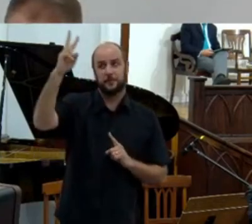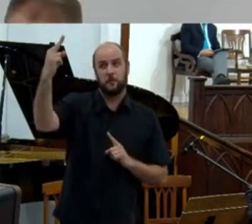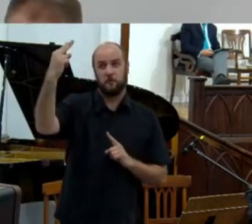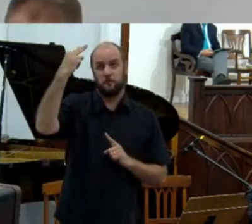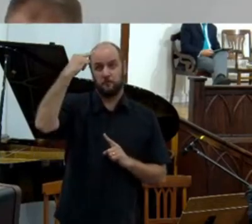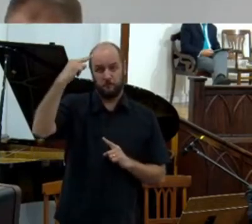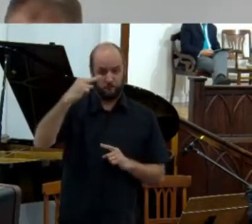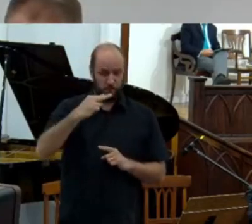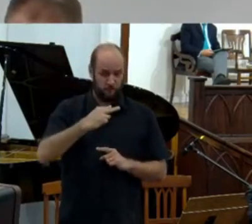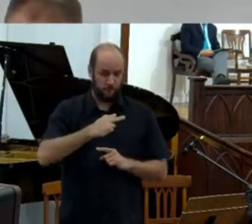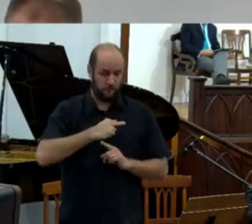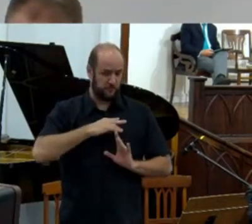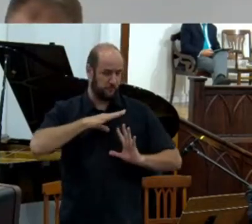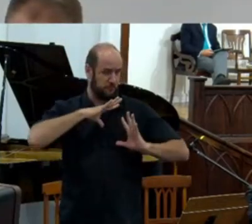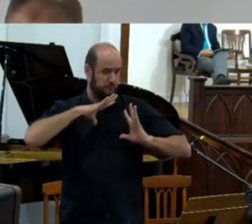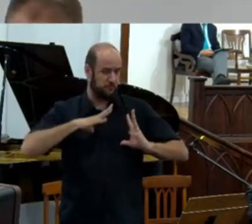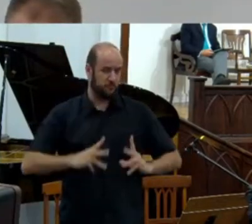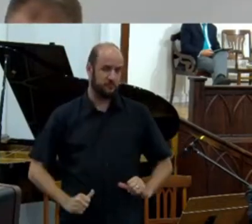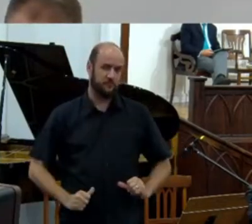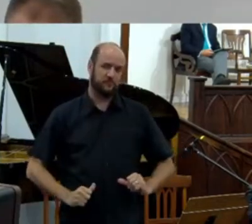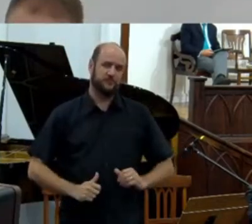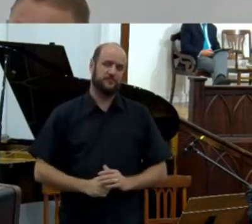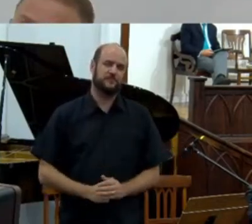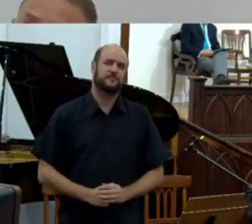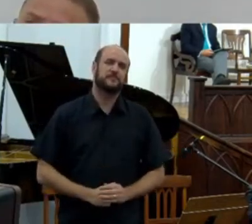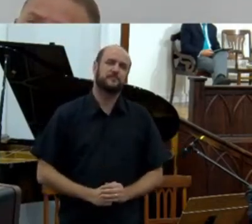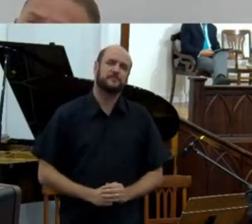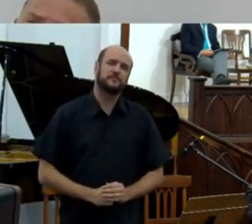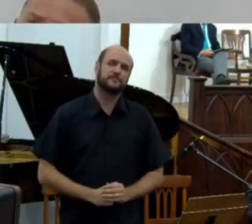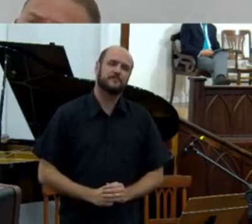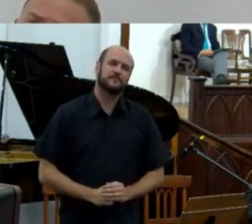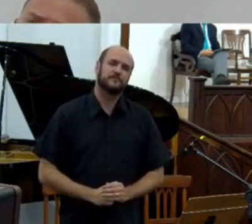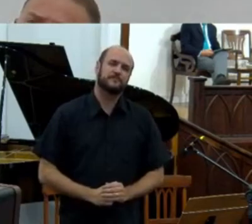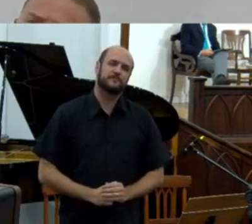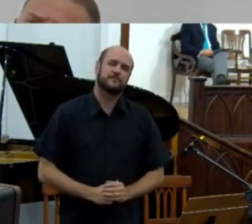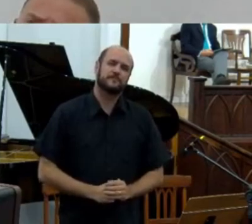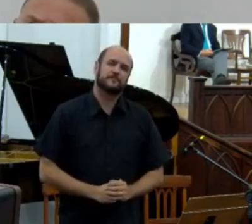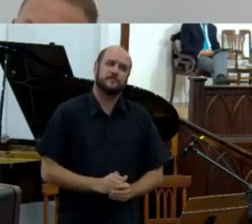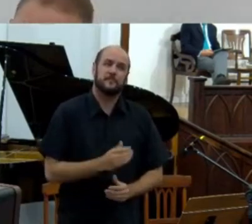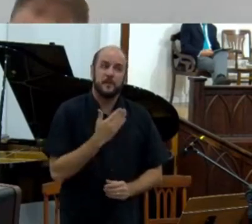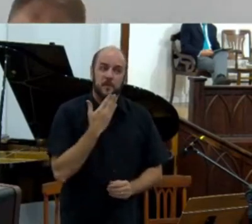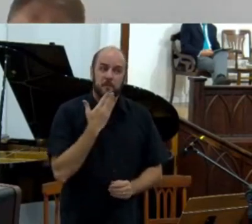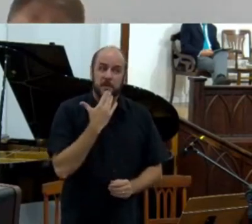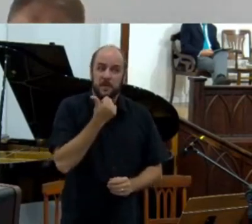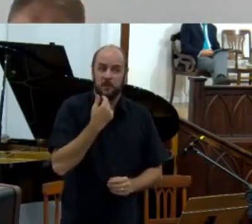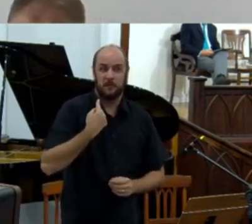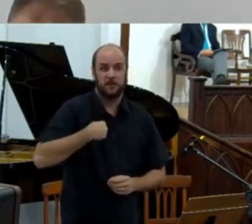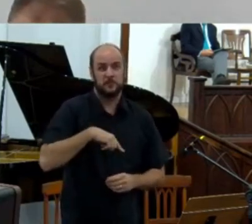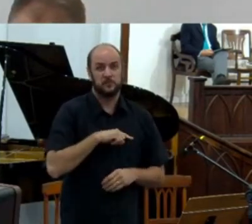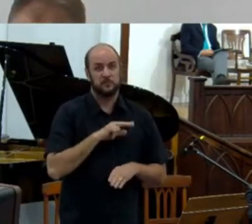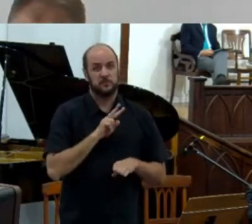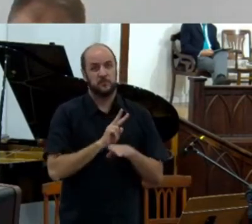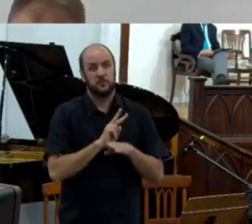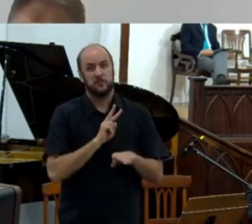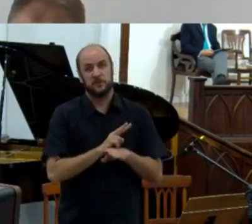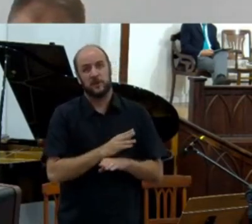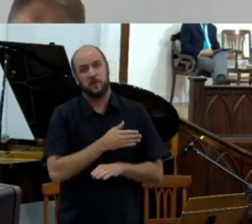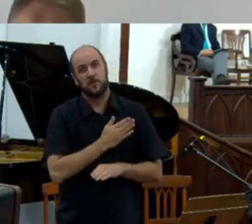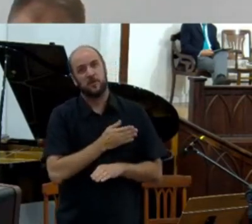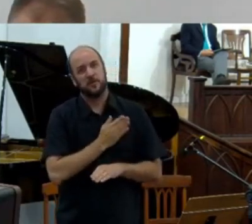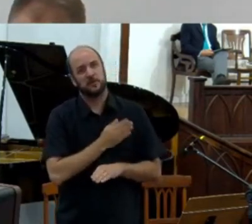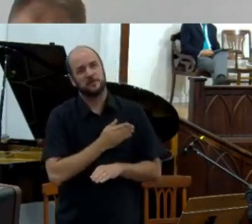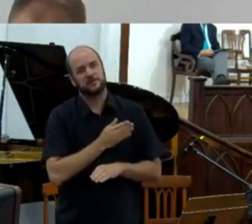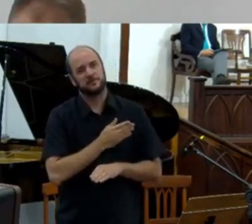e sonda o coração. E uma das melhores formas de nós tratarmos o nosso coração é